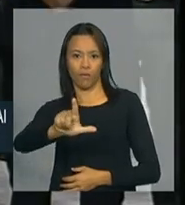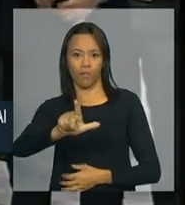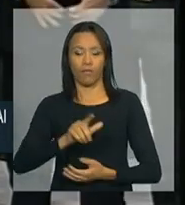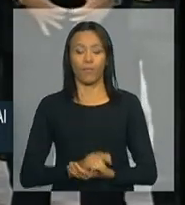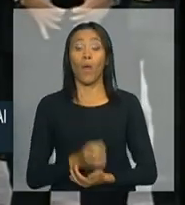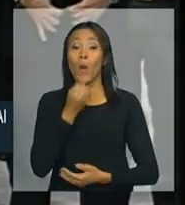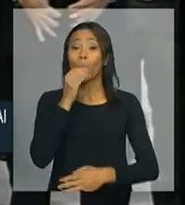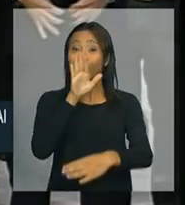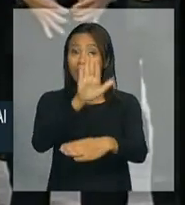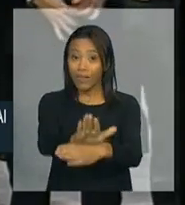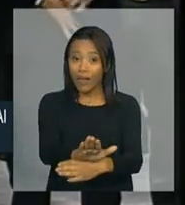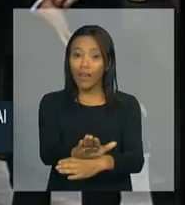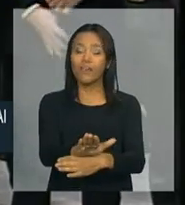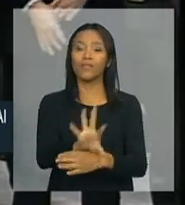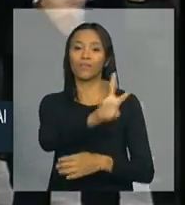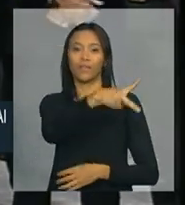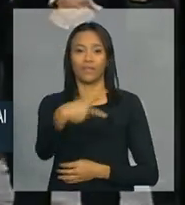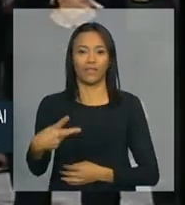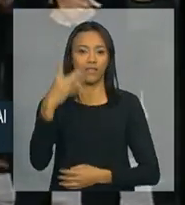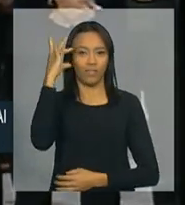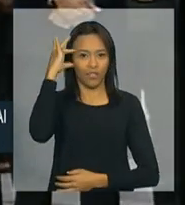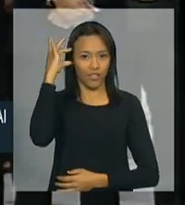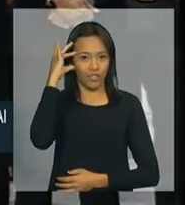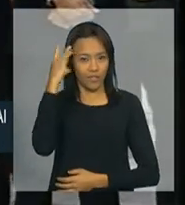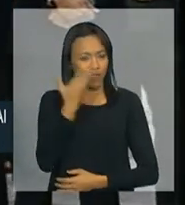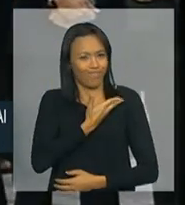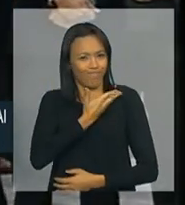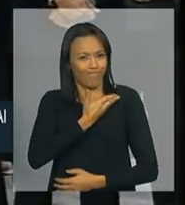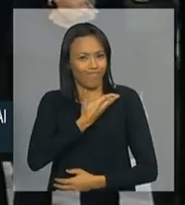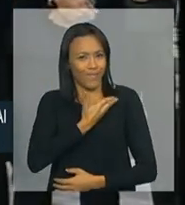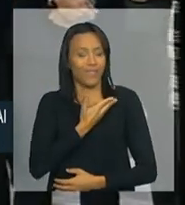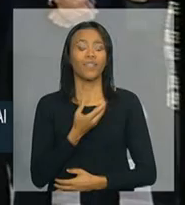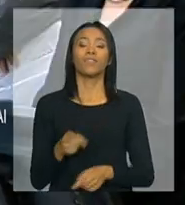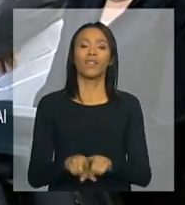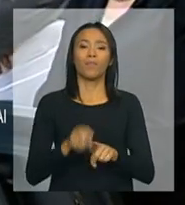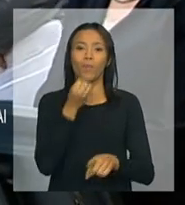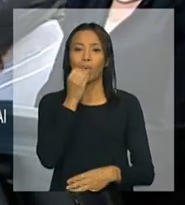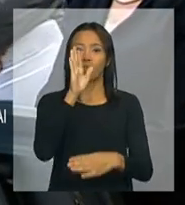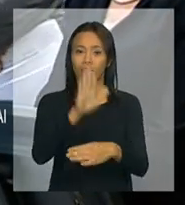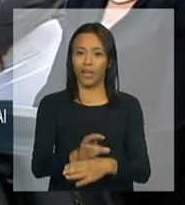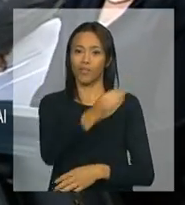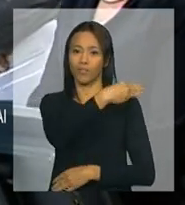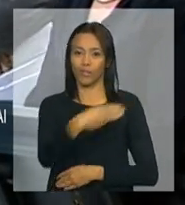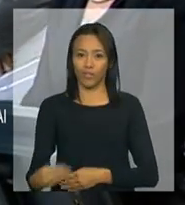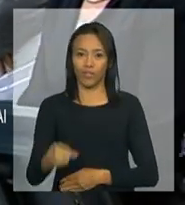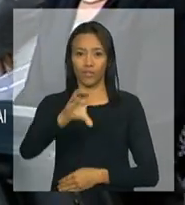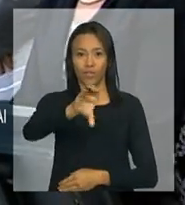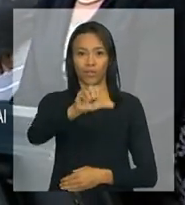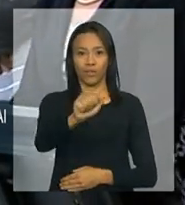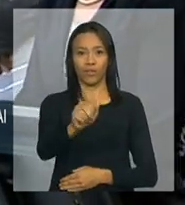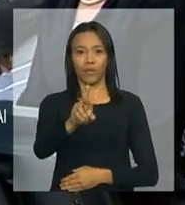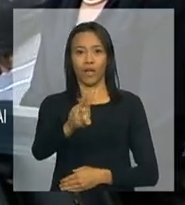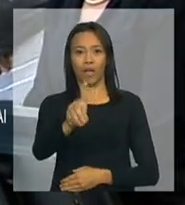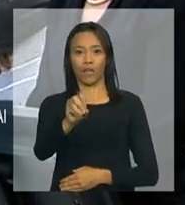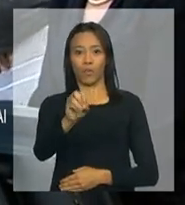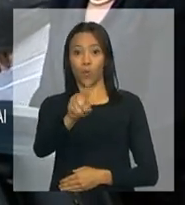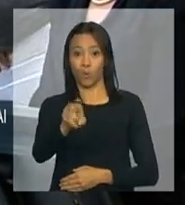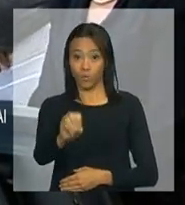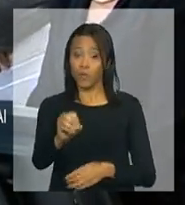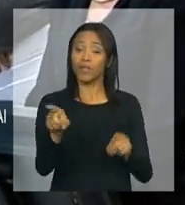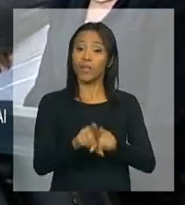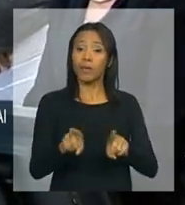Boa tarde, presidenta Dilma, querida amiga. Boa tarde, ministro Cardoso. Boa